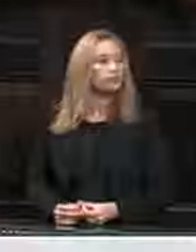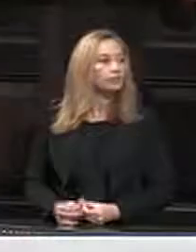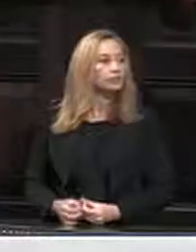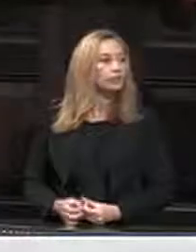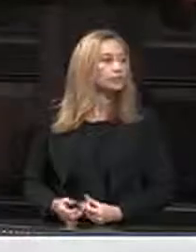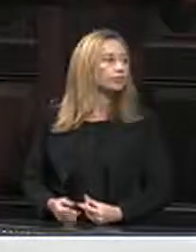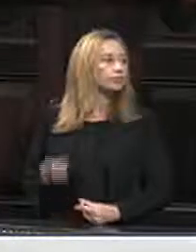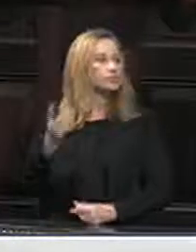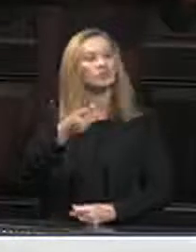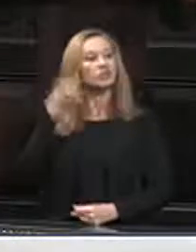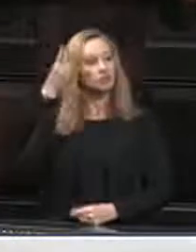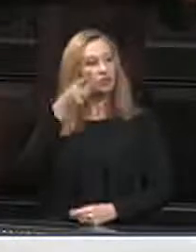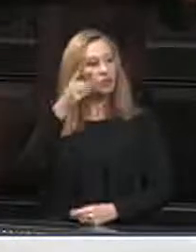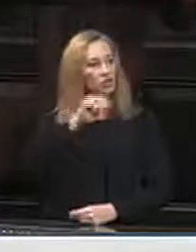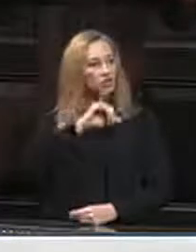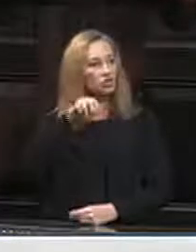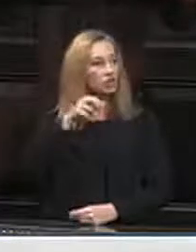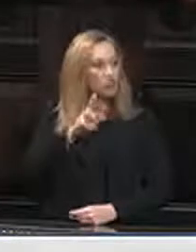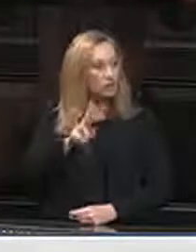Nobre deputado Jair,